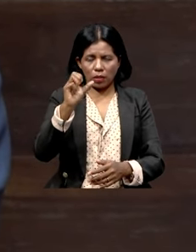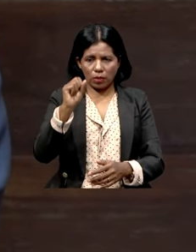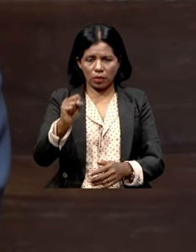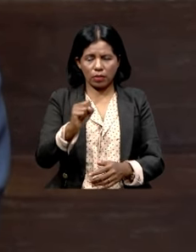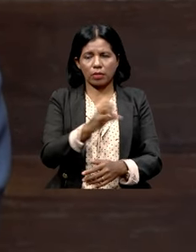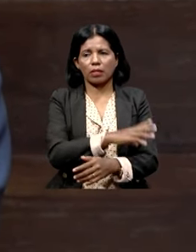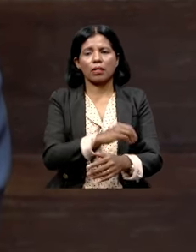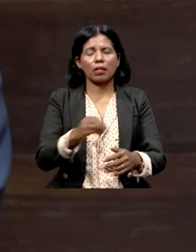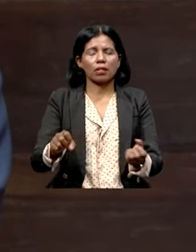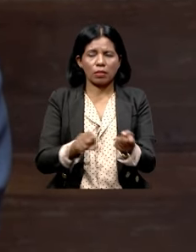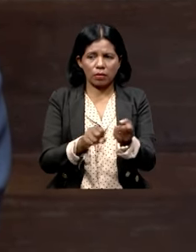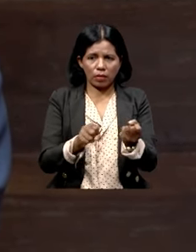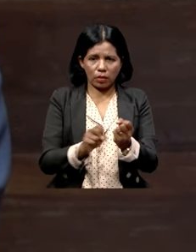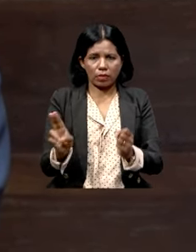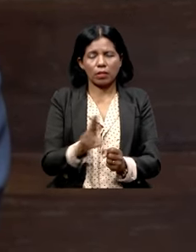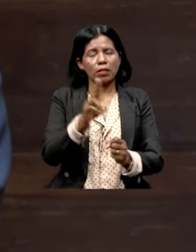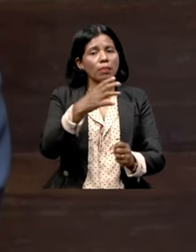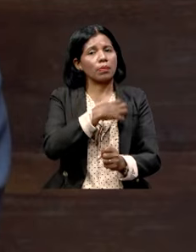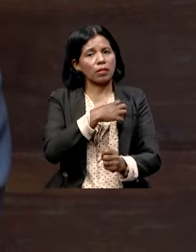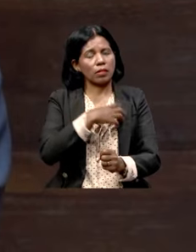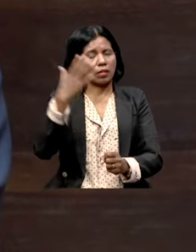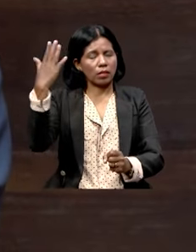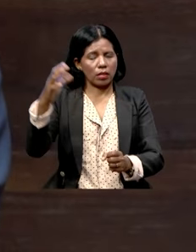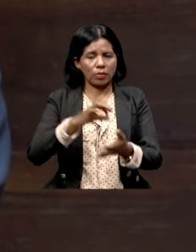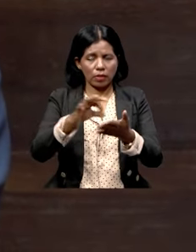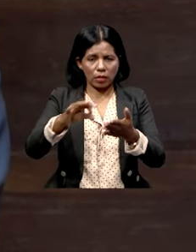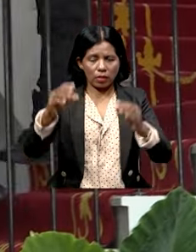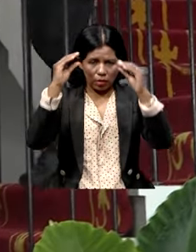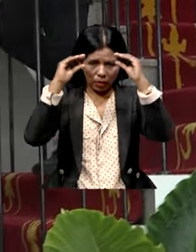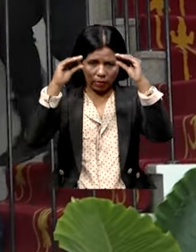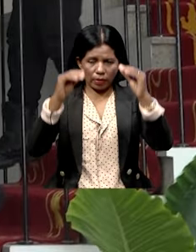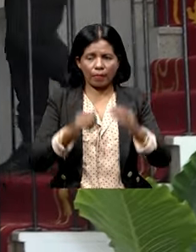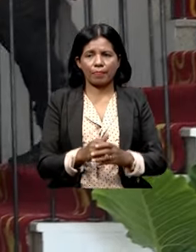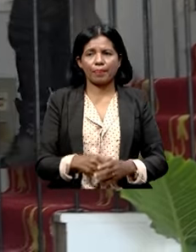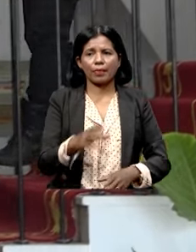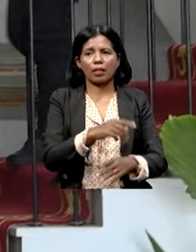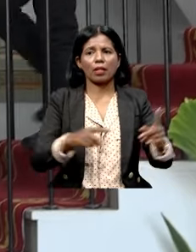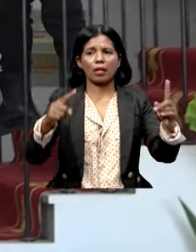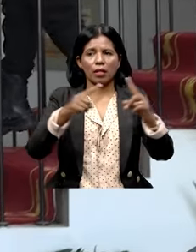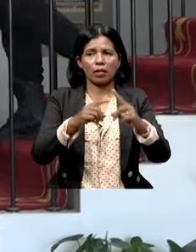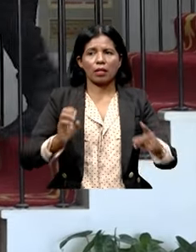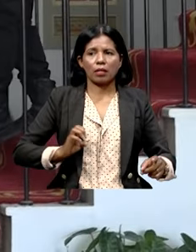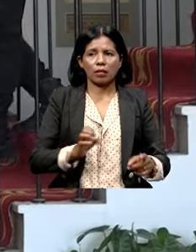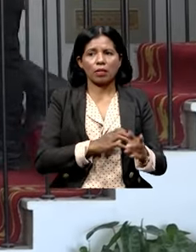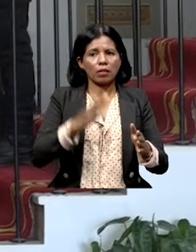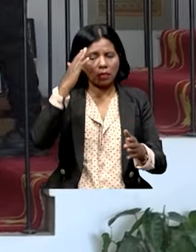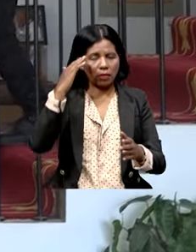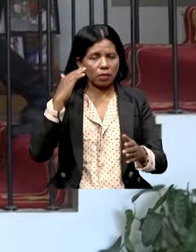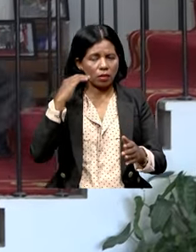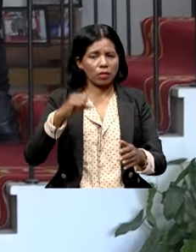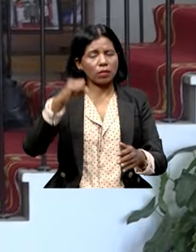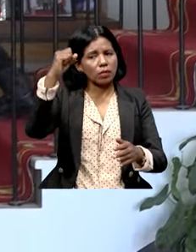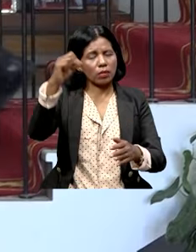Batista durante ne apoia unidade especial polícia e área formação no capacitação. Condecoração ba embaixador Coreia do Sul no